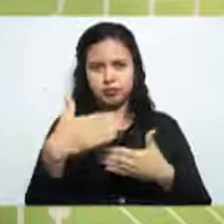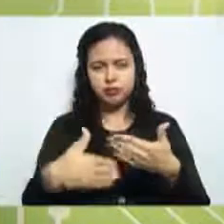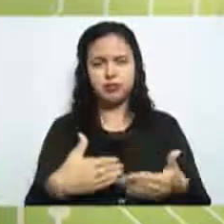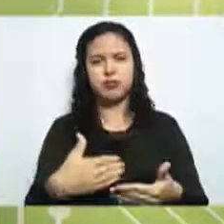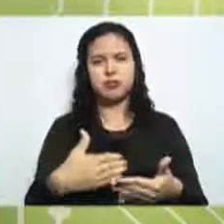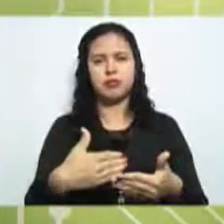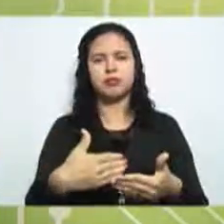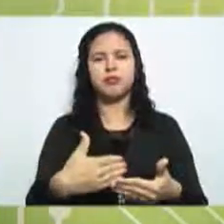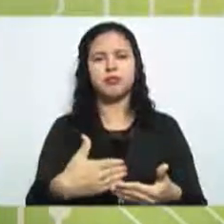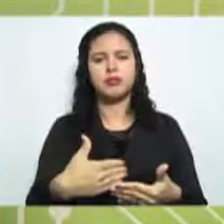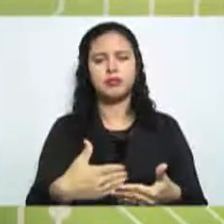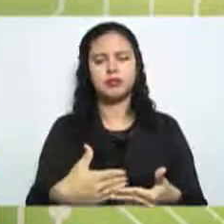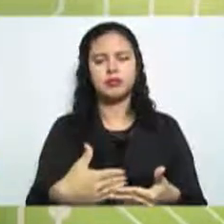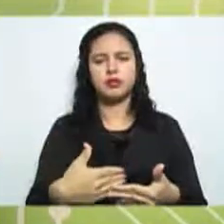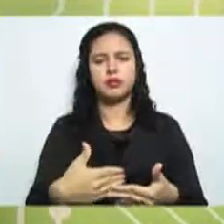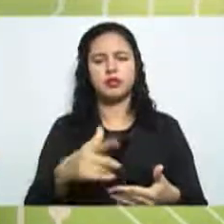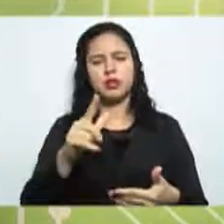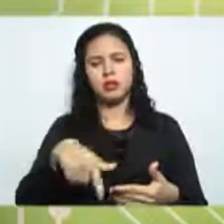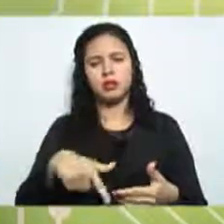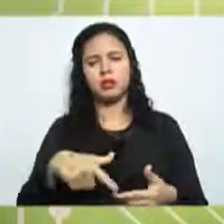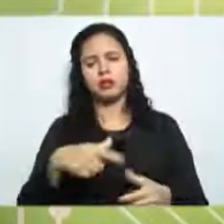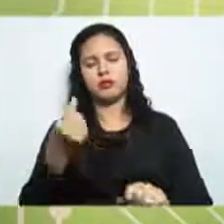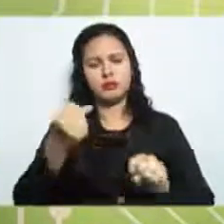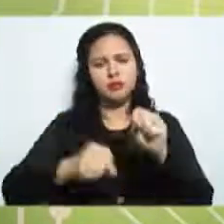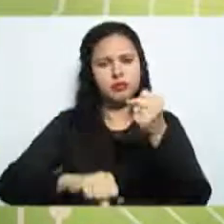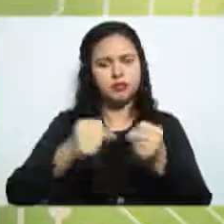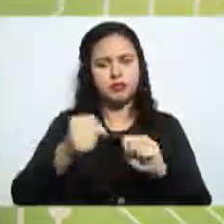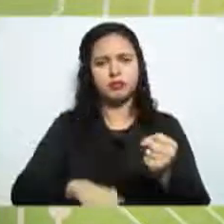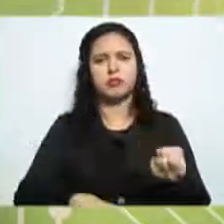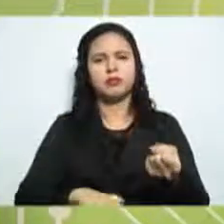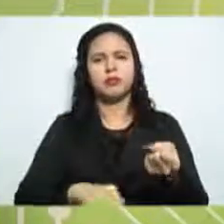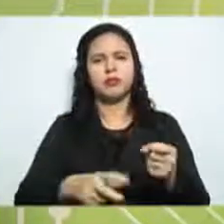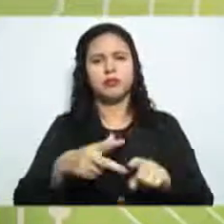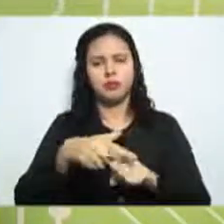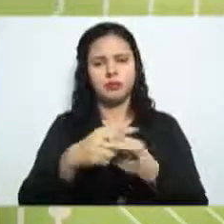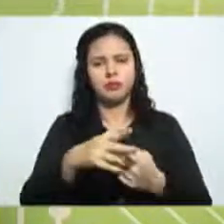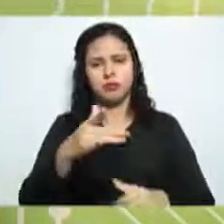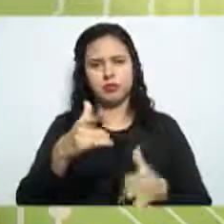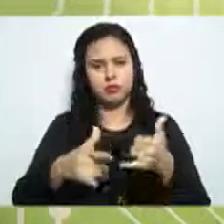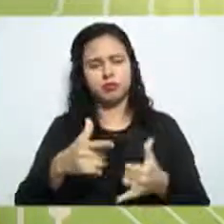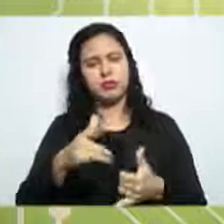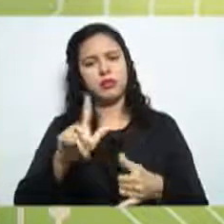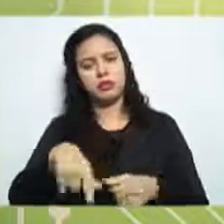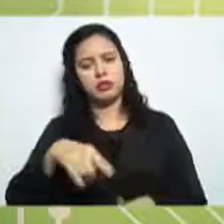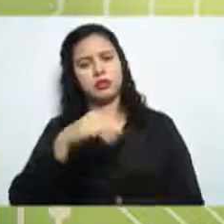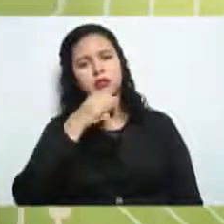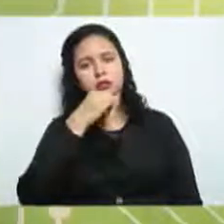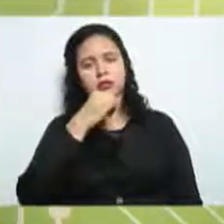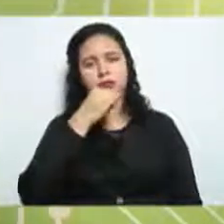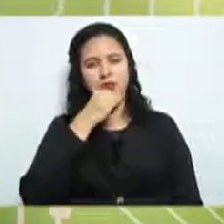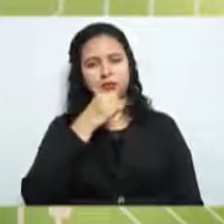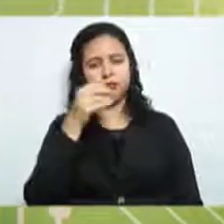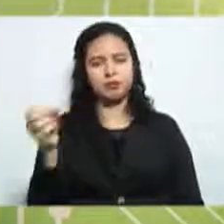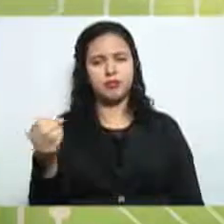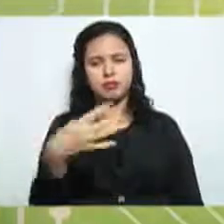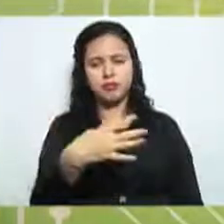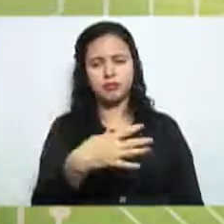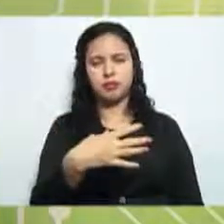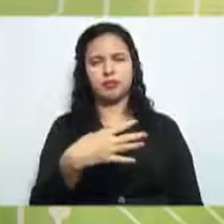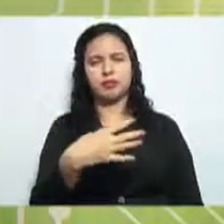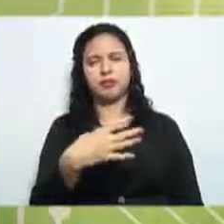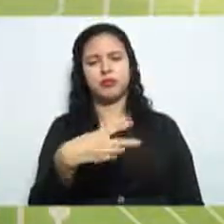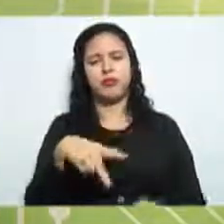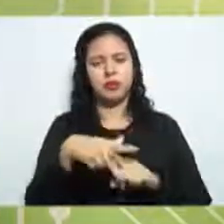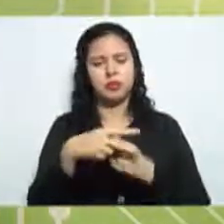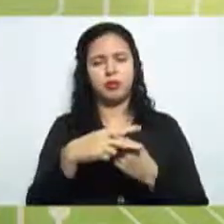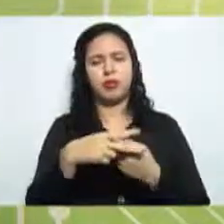vão avançar para a mecanização, para a robótica. Isso é sim um exemplo de modernização. Quando a gente fala de uma colheitadeira que vai